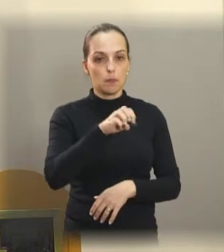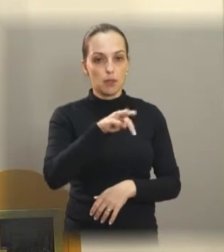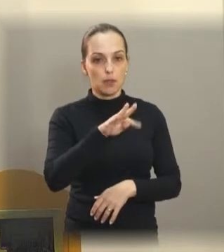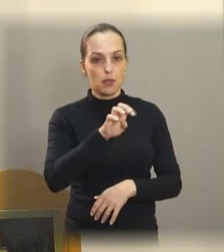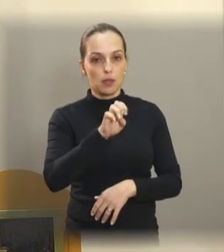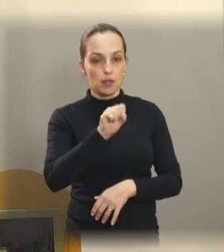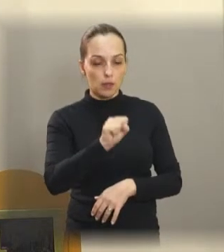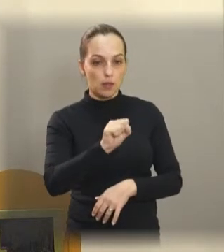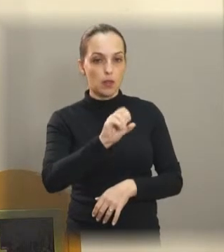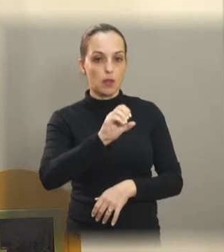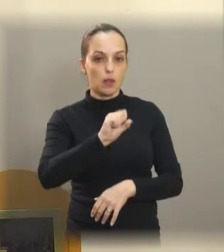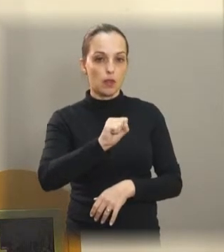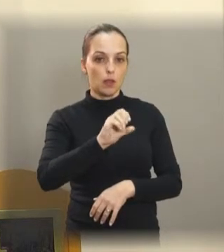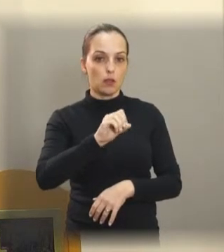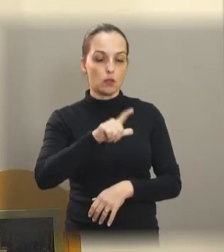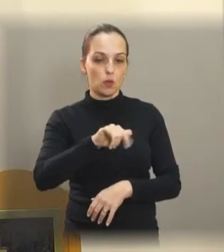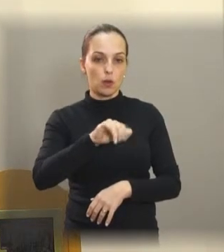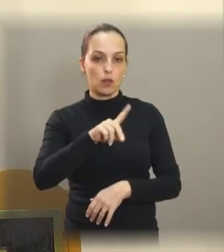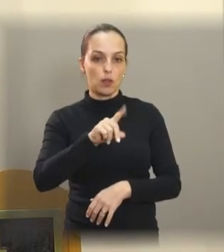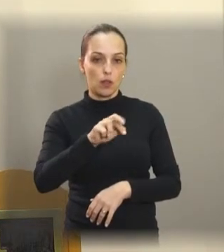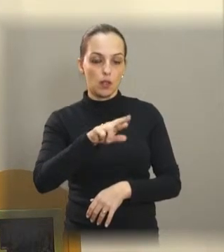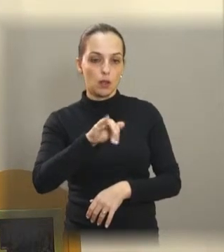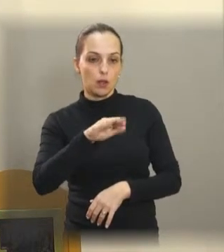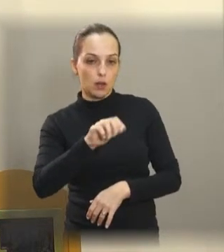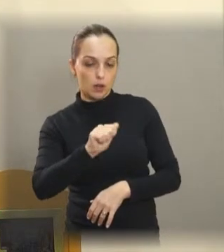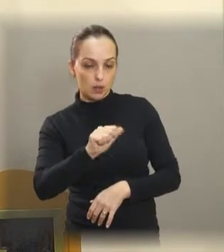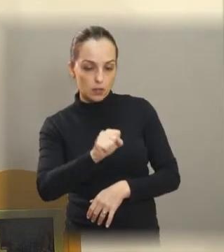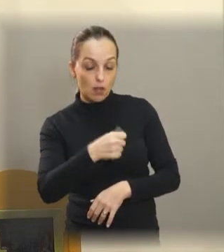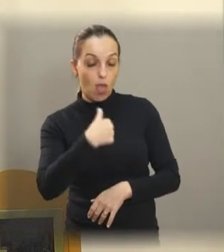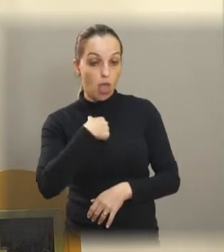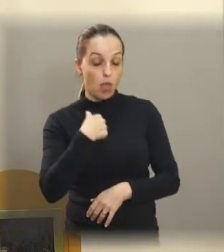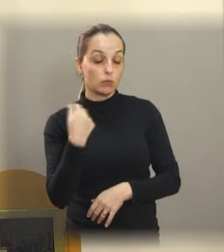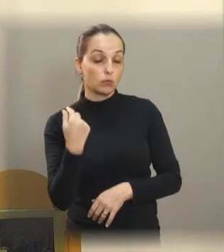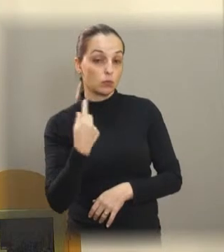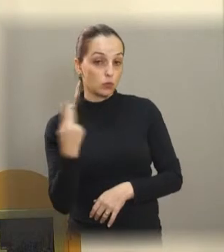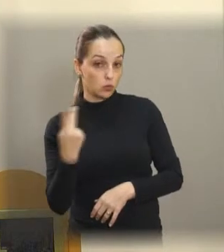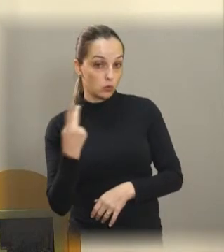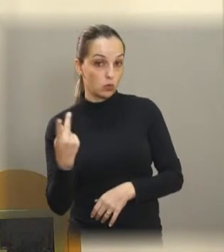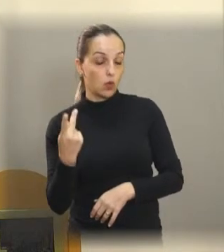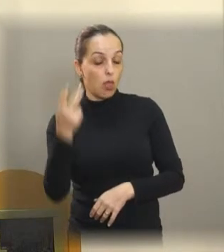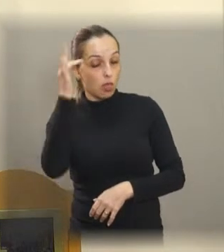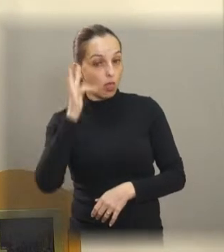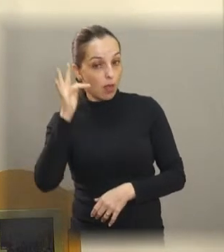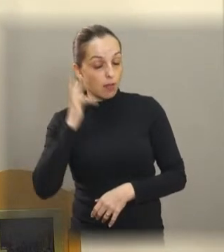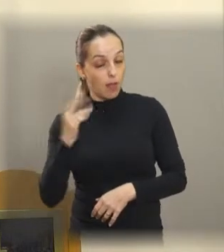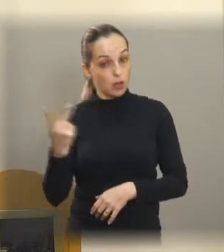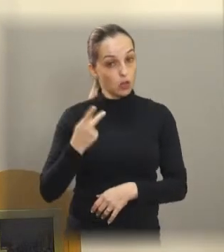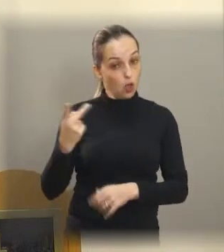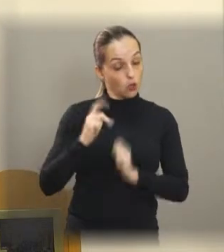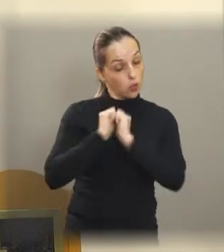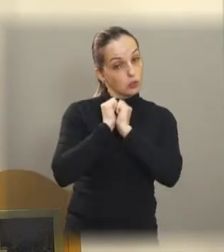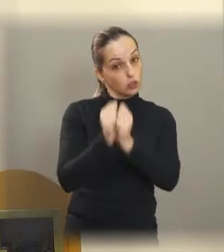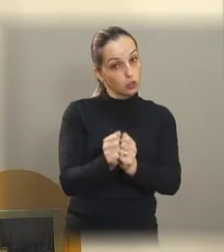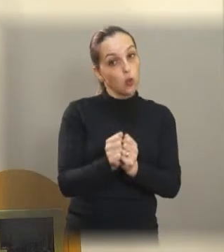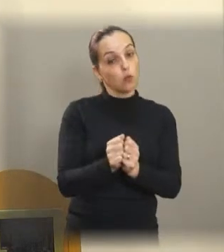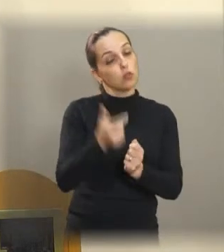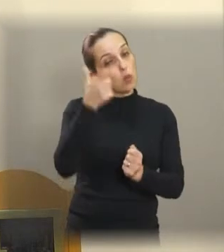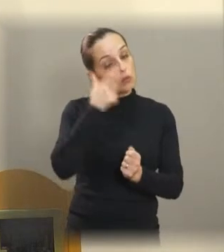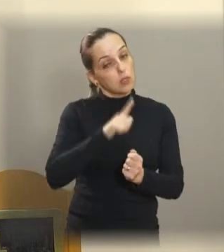eu e a vereadora Tainara Faria somos voluntários, em função da nossa arrecadação da